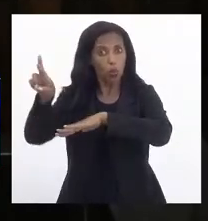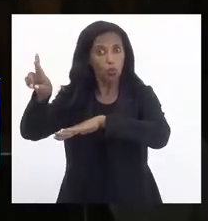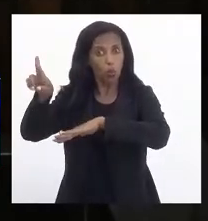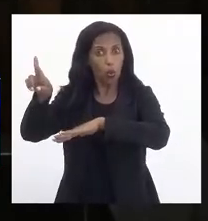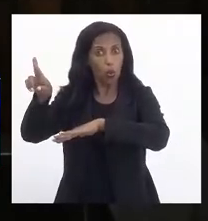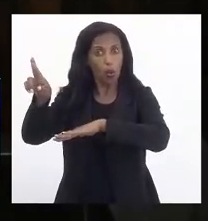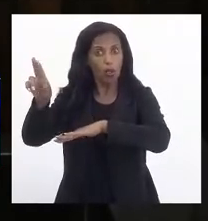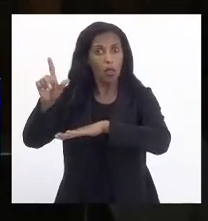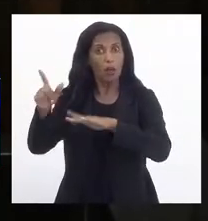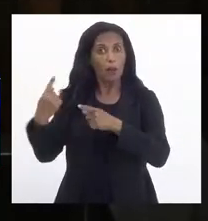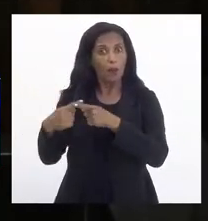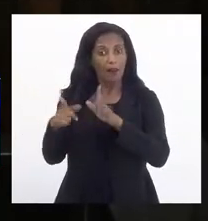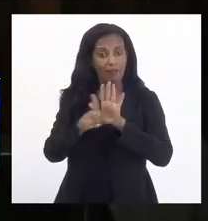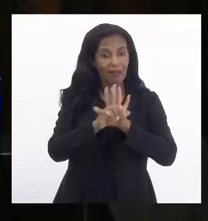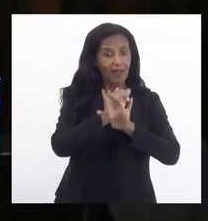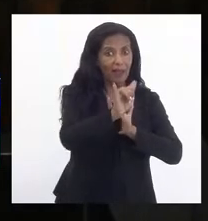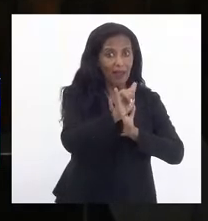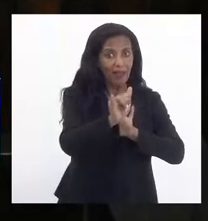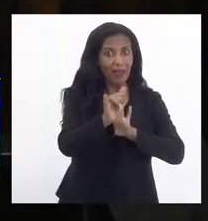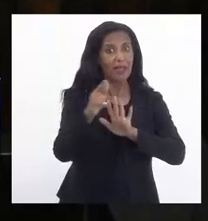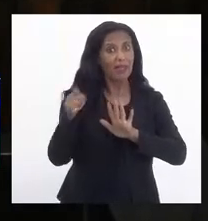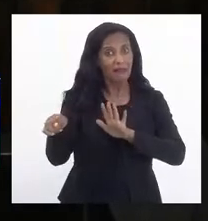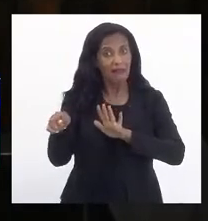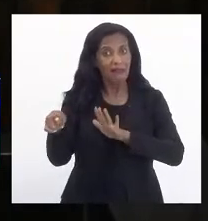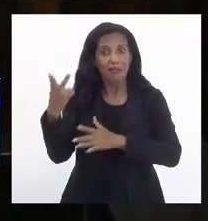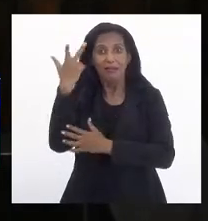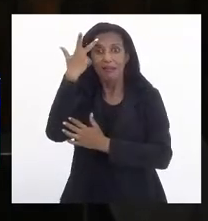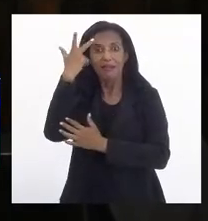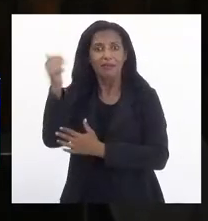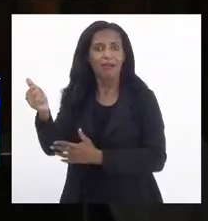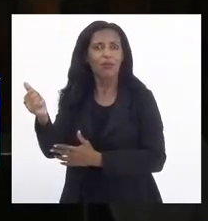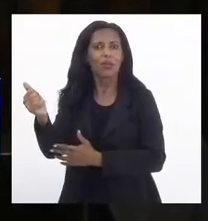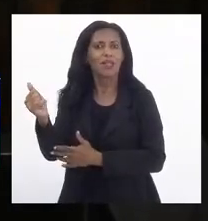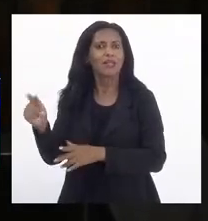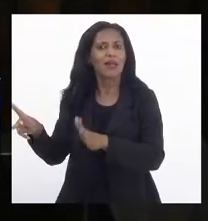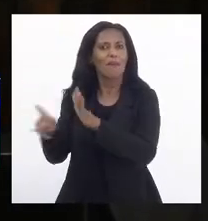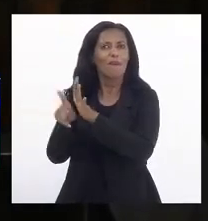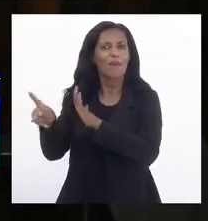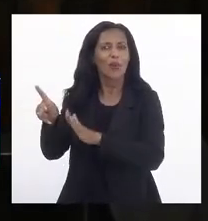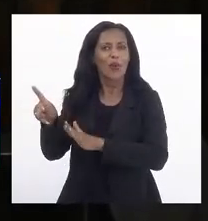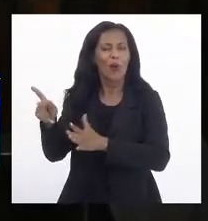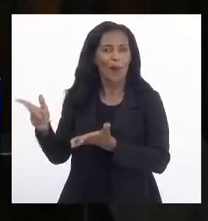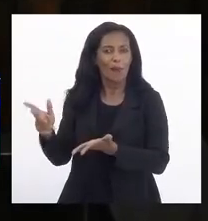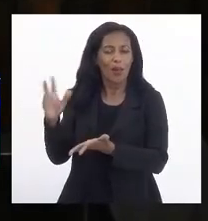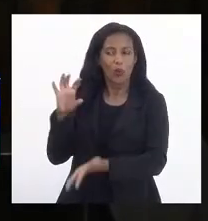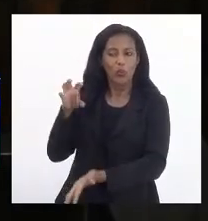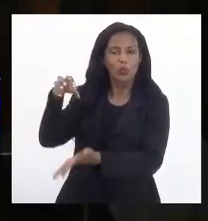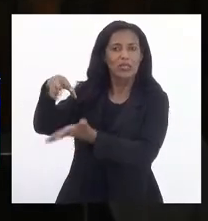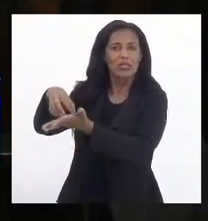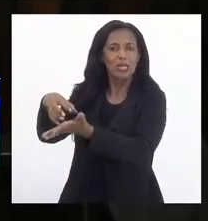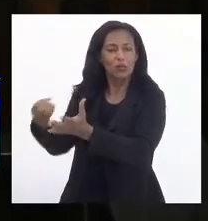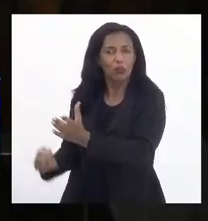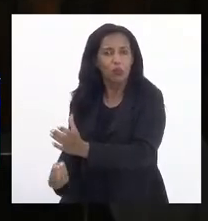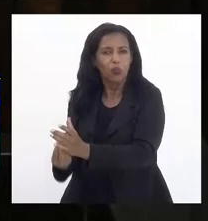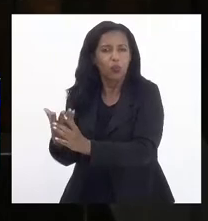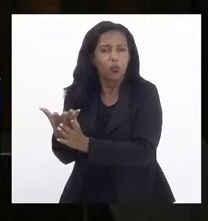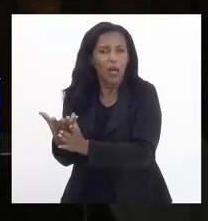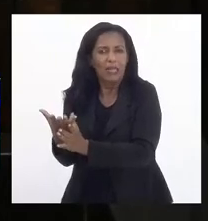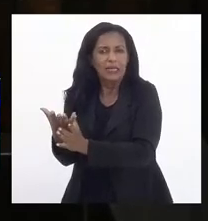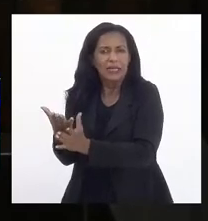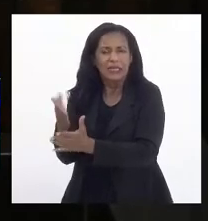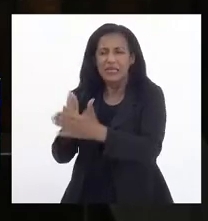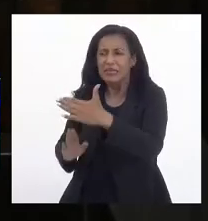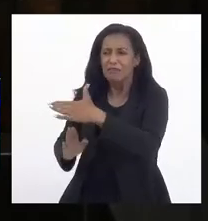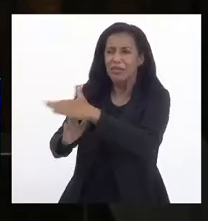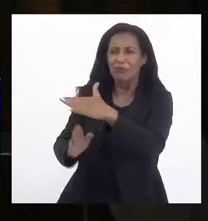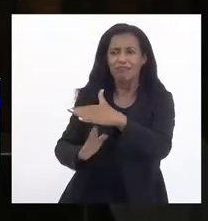está na lei que criou a UESO. Essa é a natureza institucional da UESO, um centro universitário que foi criado cheio de amarras e